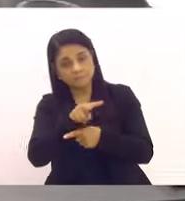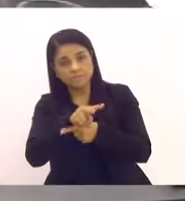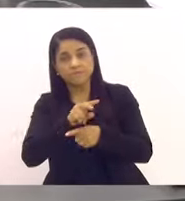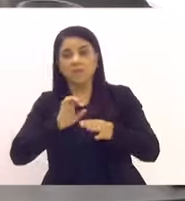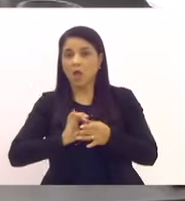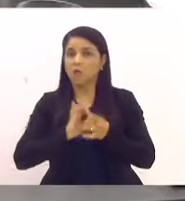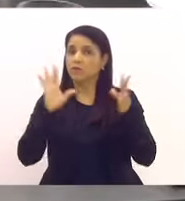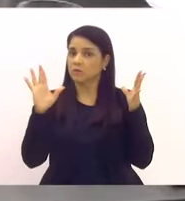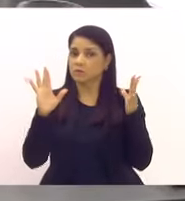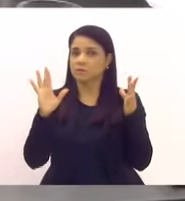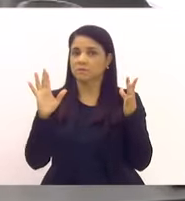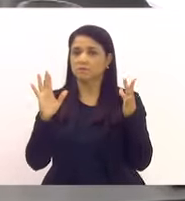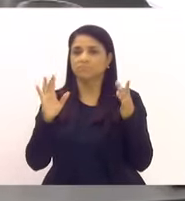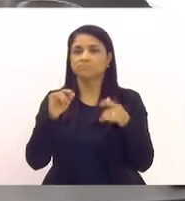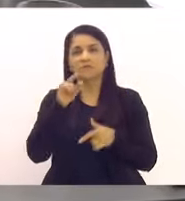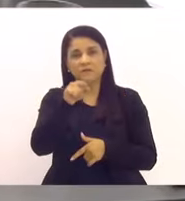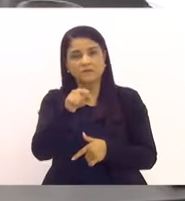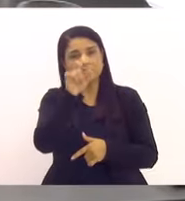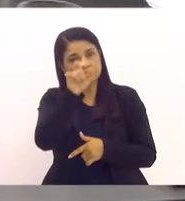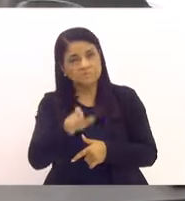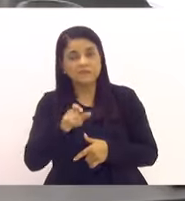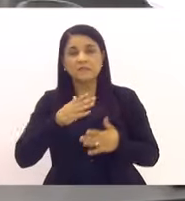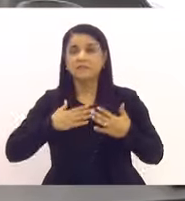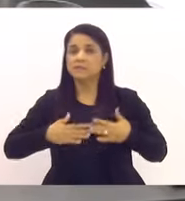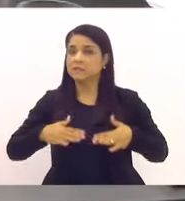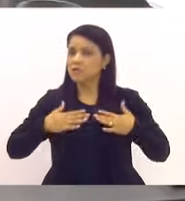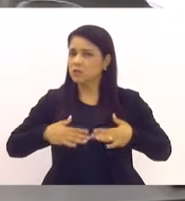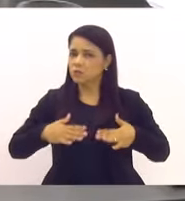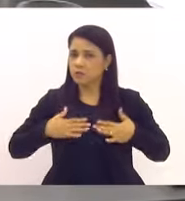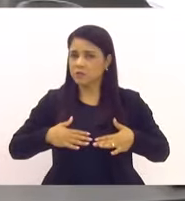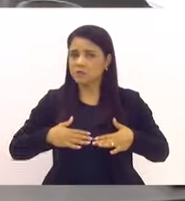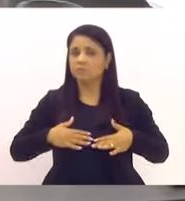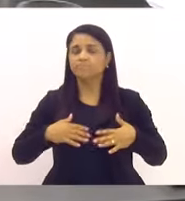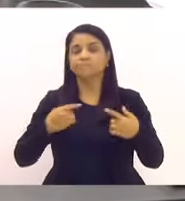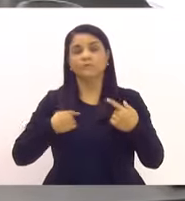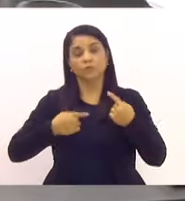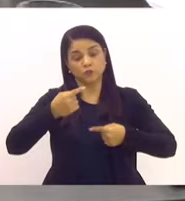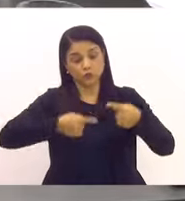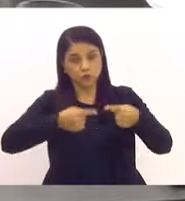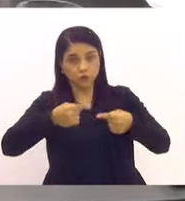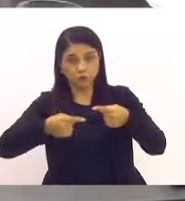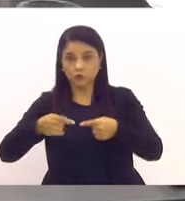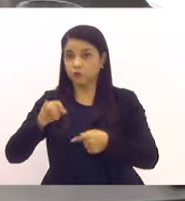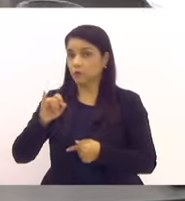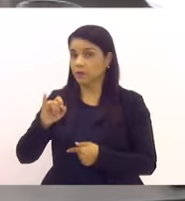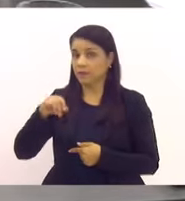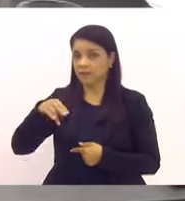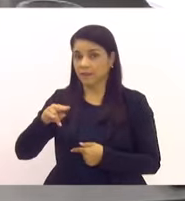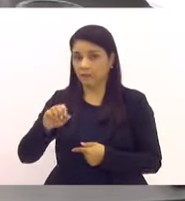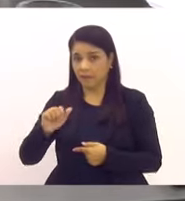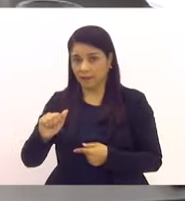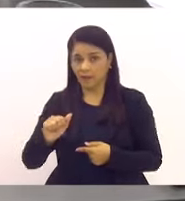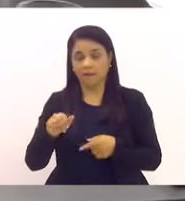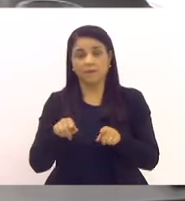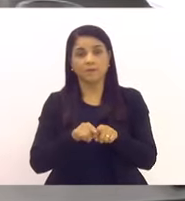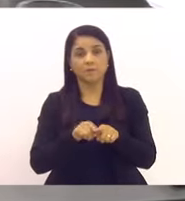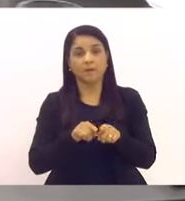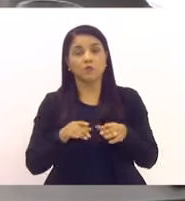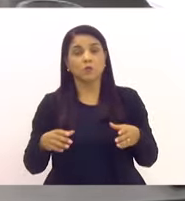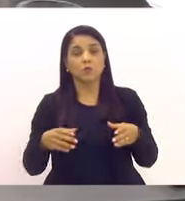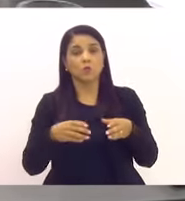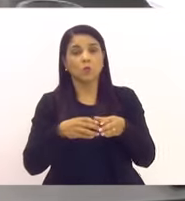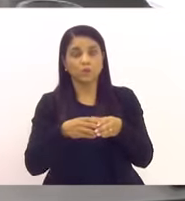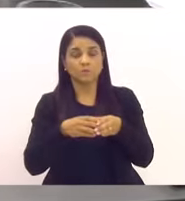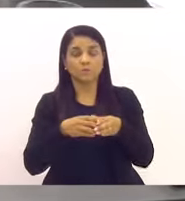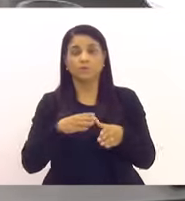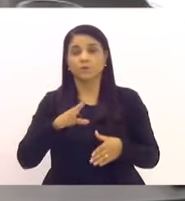autorizadas. Então, Vossa Excelência pode ficar tranquila. Isso foi, inclusive, discutido com o INEA, com a CEA, no Comitê de Bacia. E